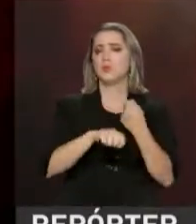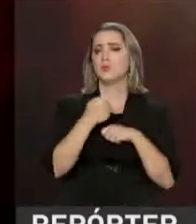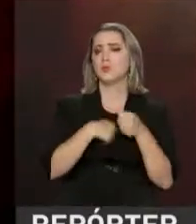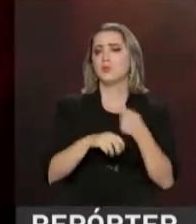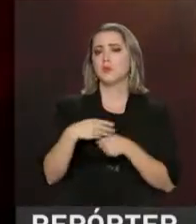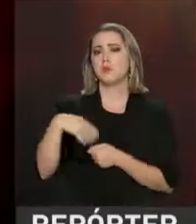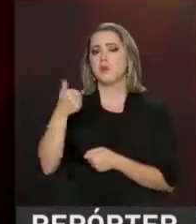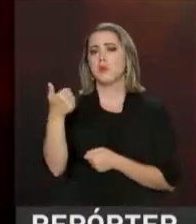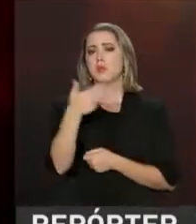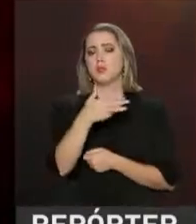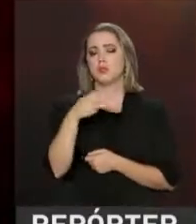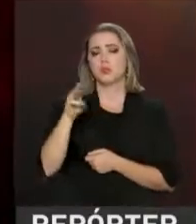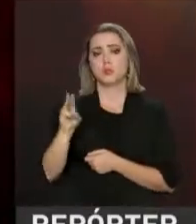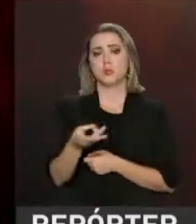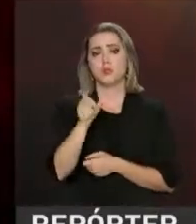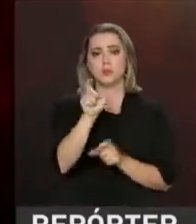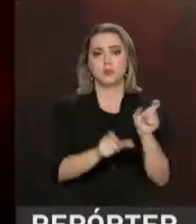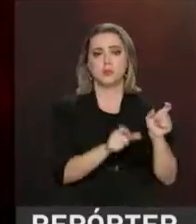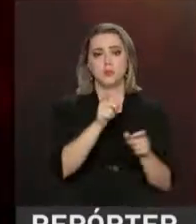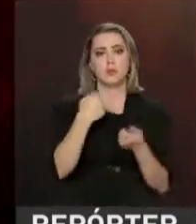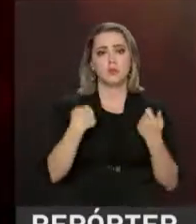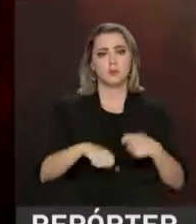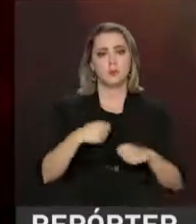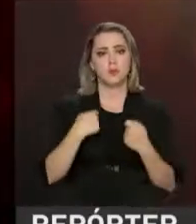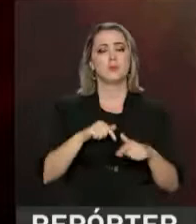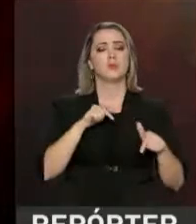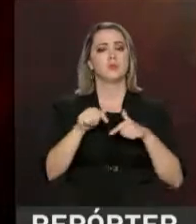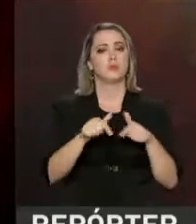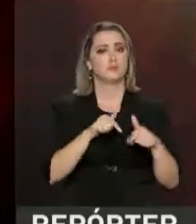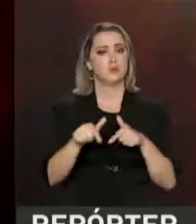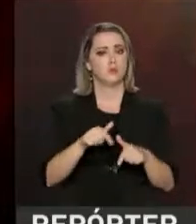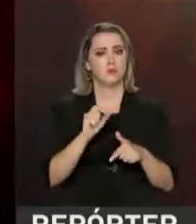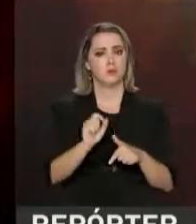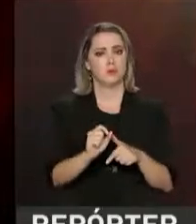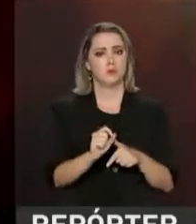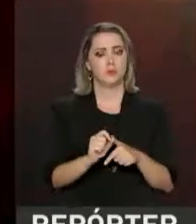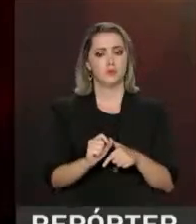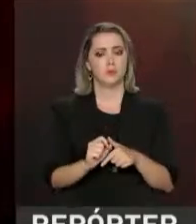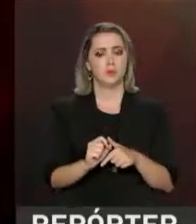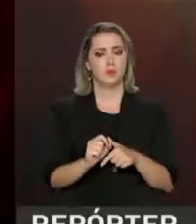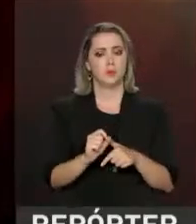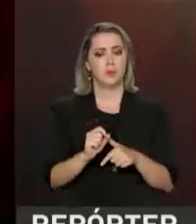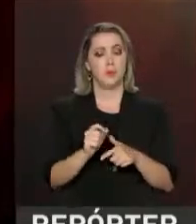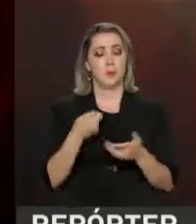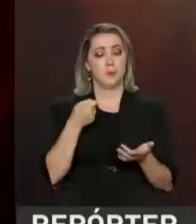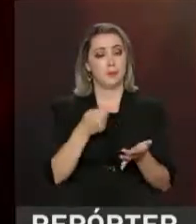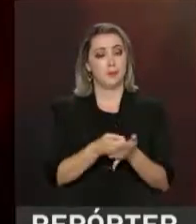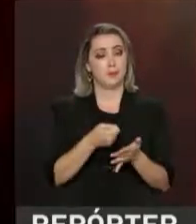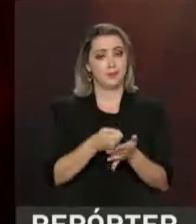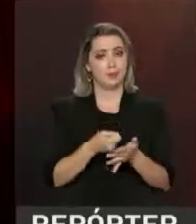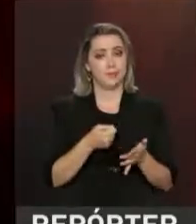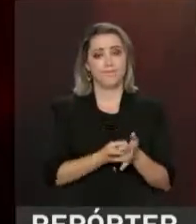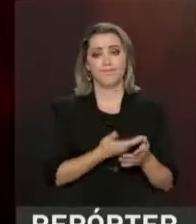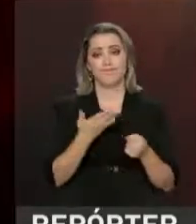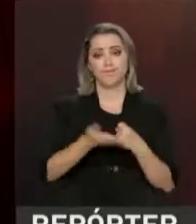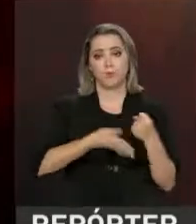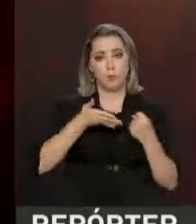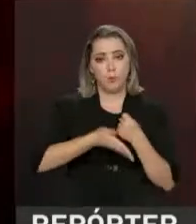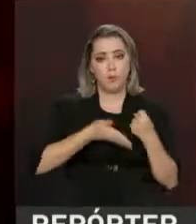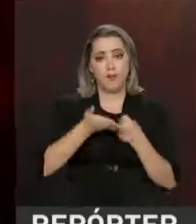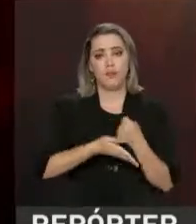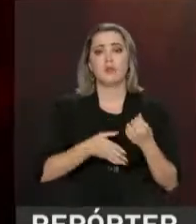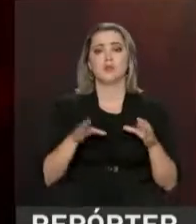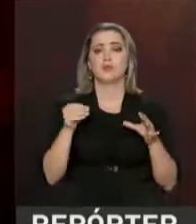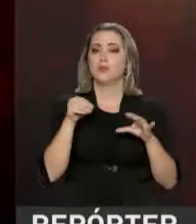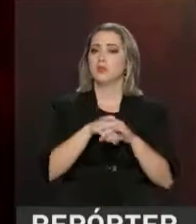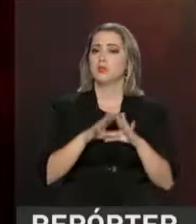13 milhões de brasileiros que precisa de um emprego pra suprir as necessidades básicas da família e esse